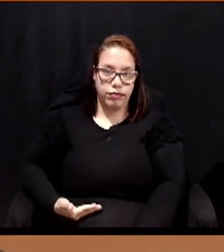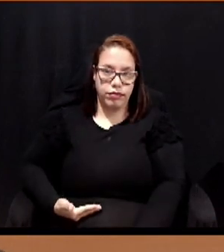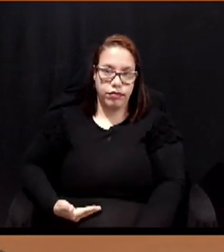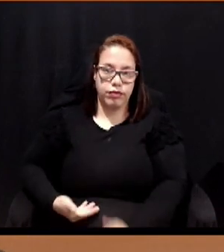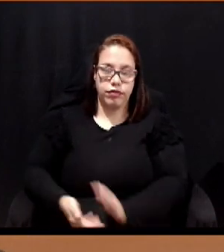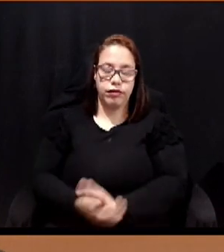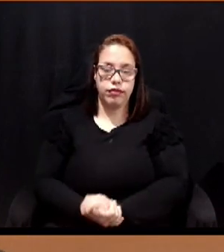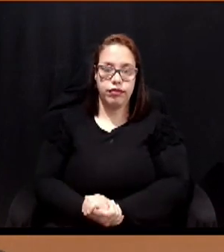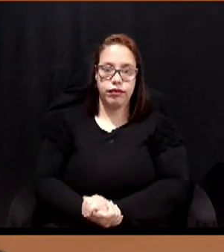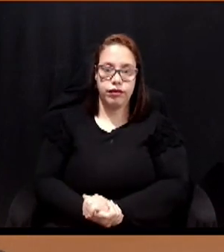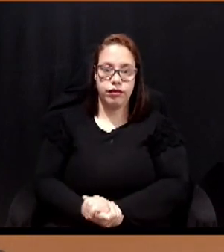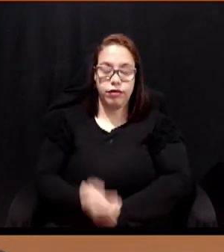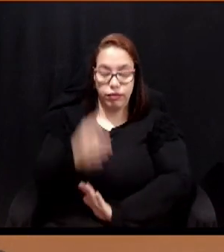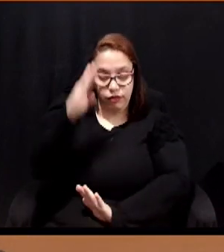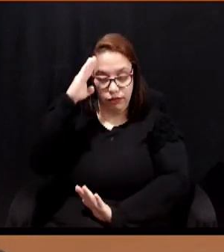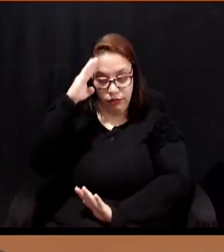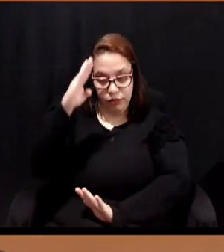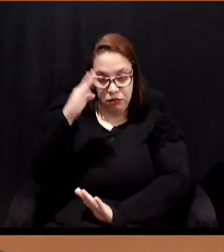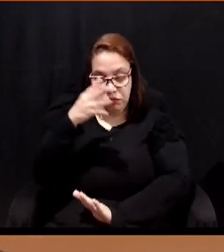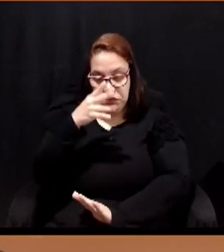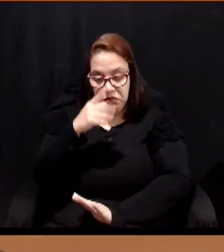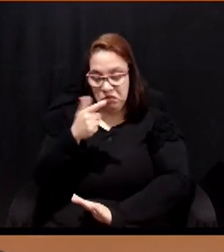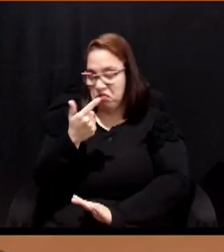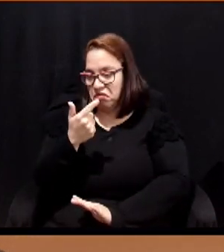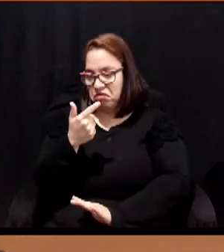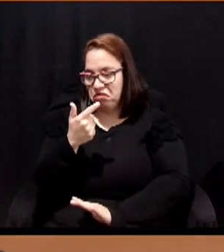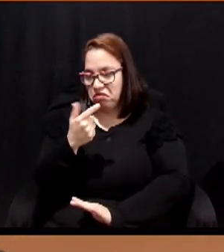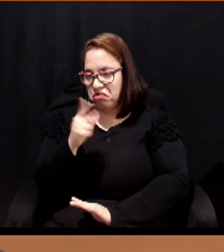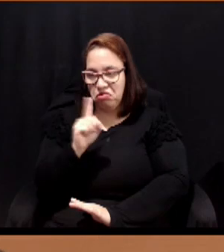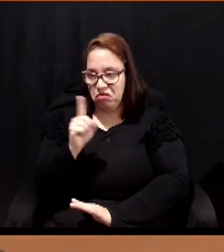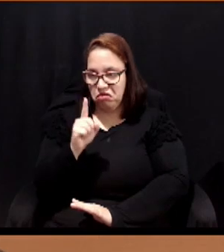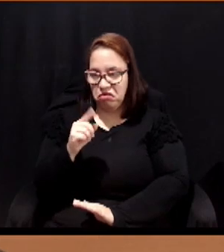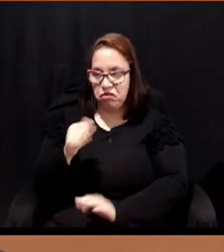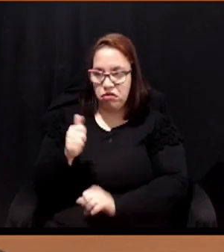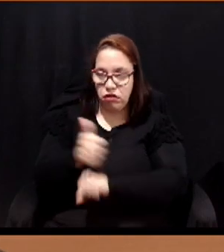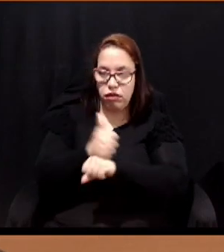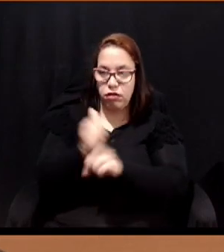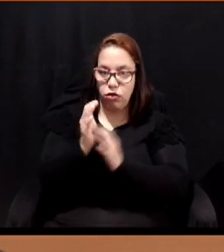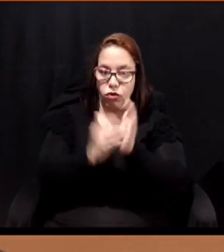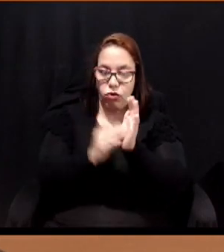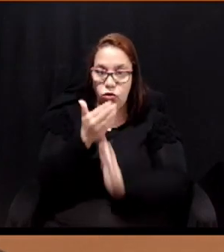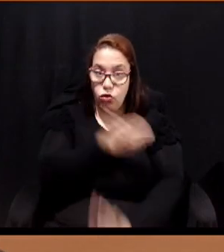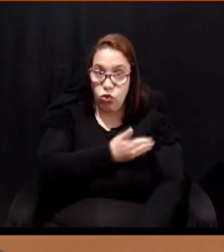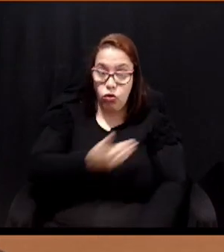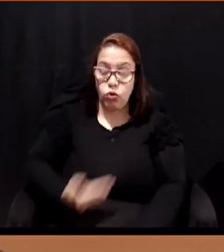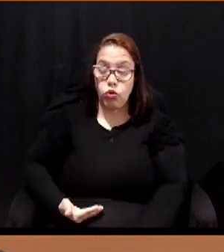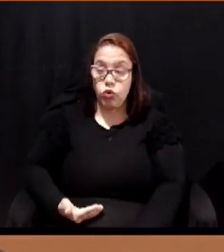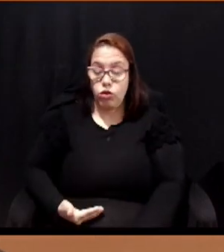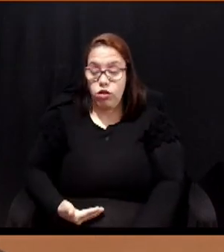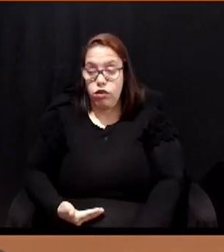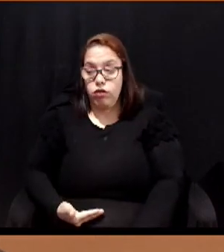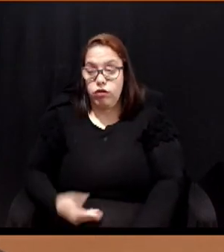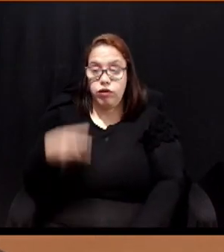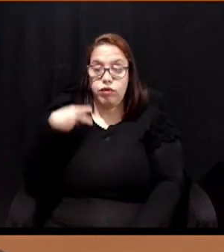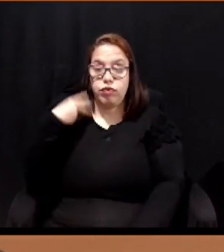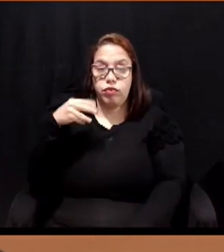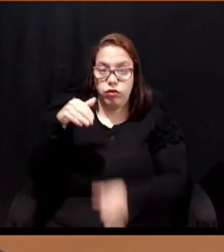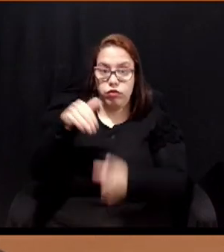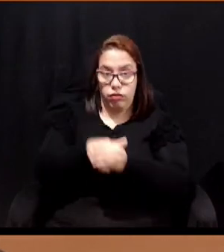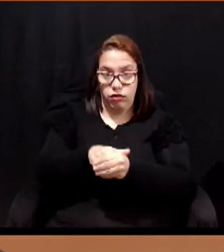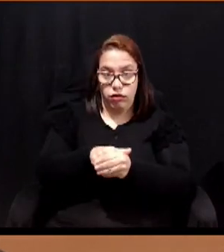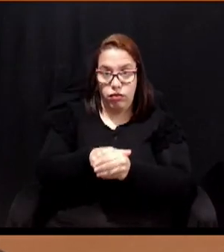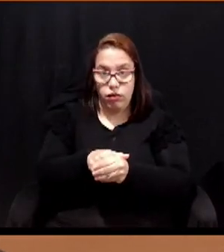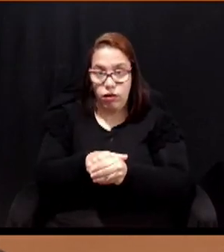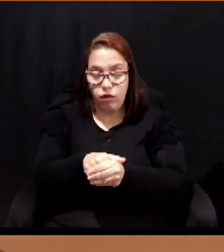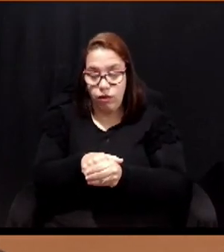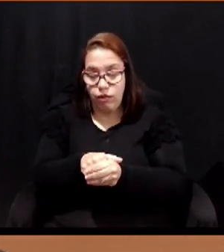principalmente aqueles que não são de carreira, né? São políticos eleitos, tal. Quer dizer, isso